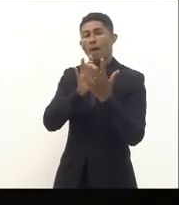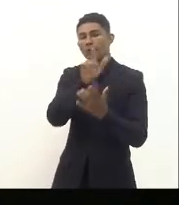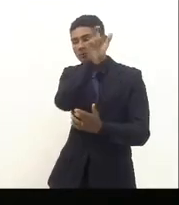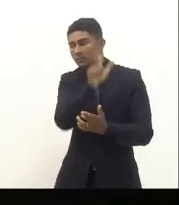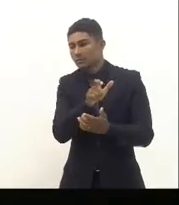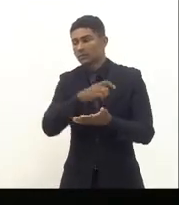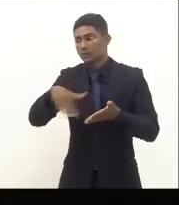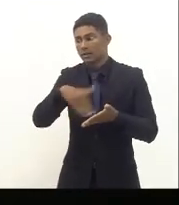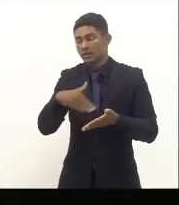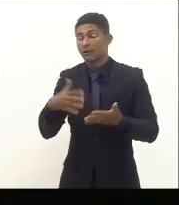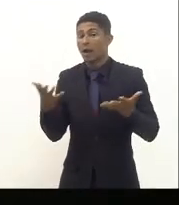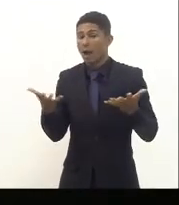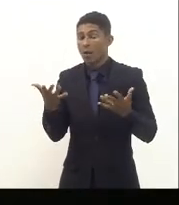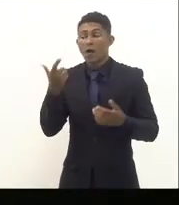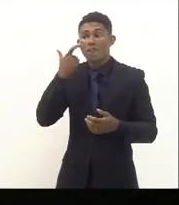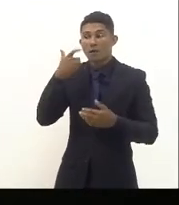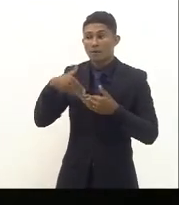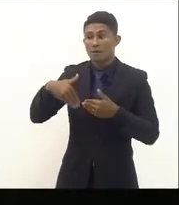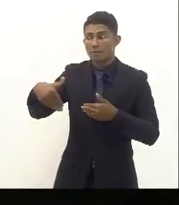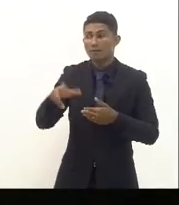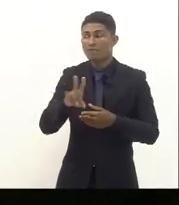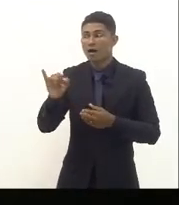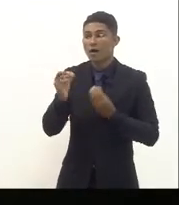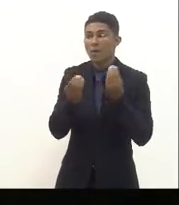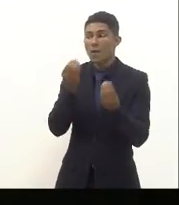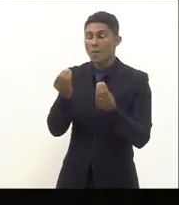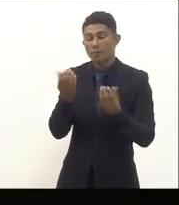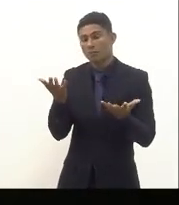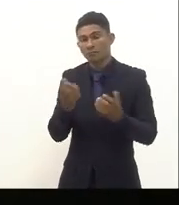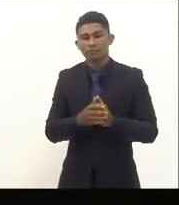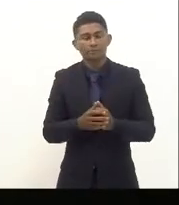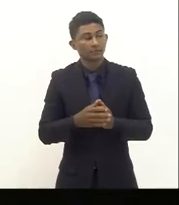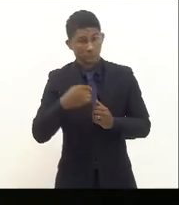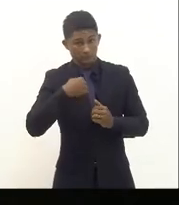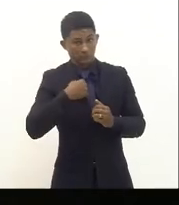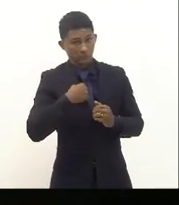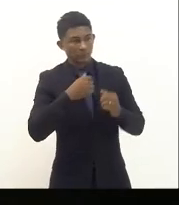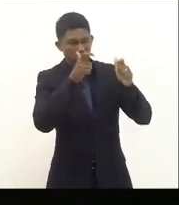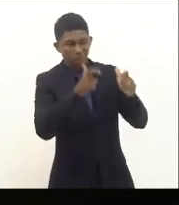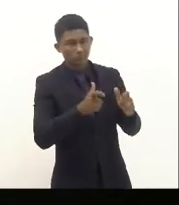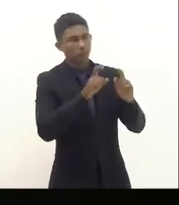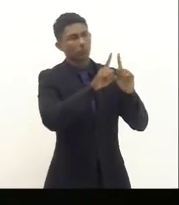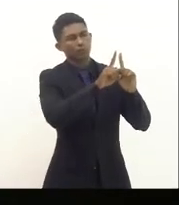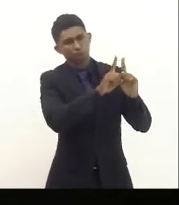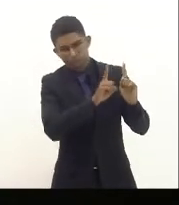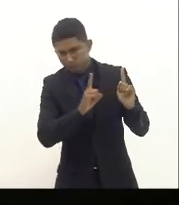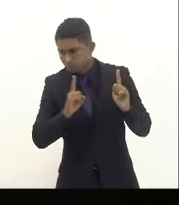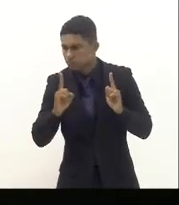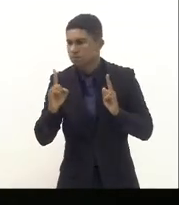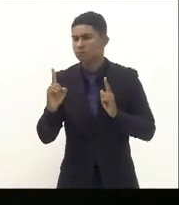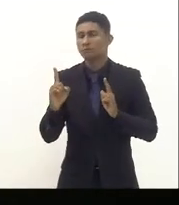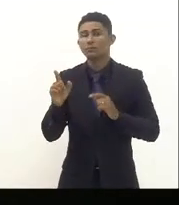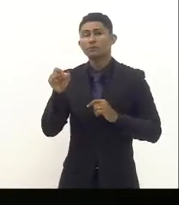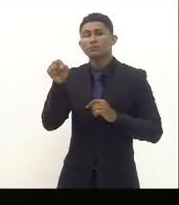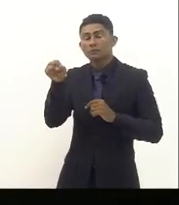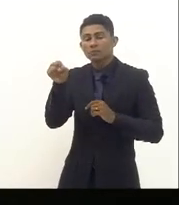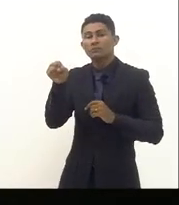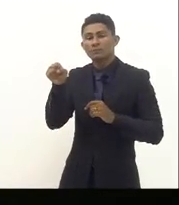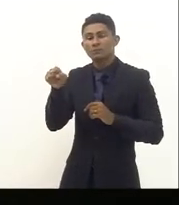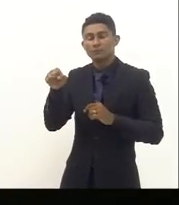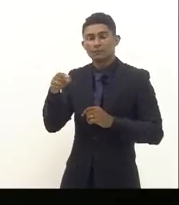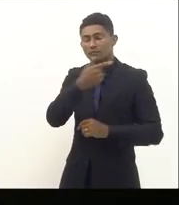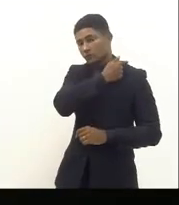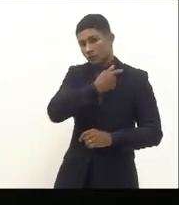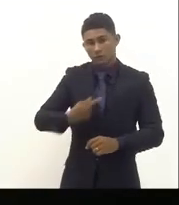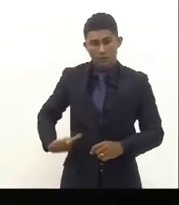secretário e vamos ver o que que está acontecendo Eu saio de lá imediatamente fui ao gabinete